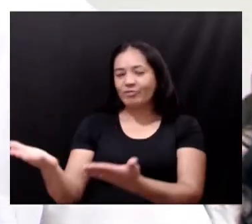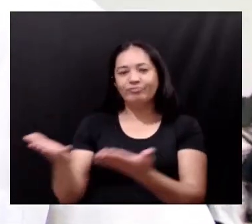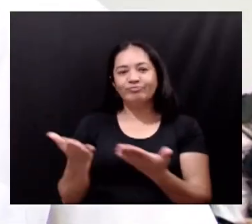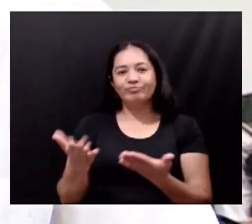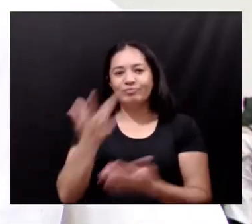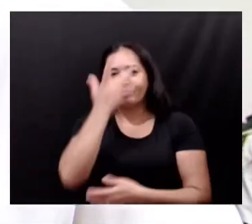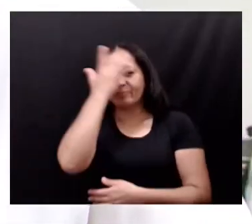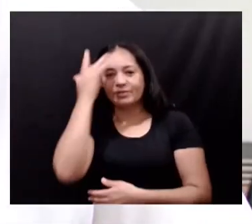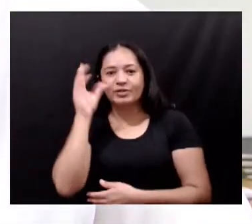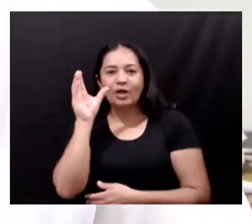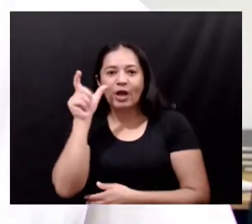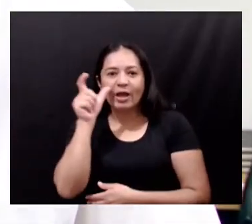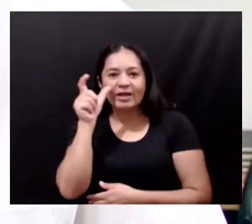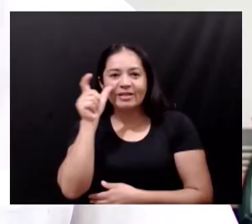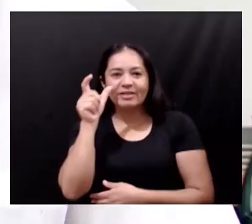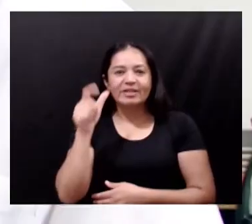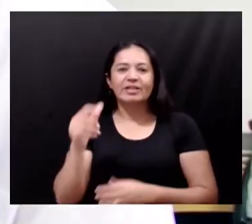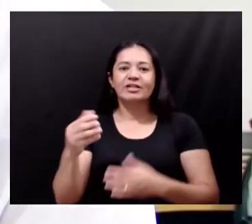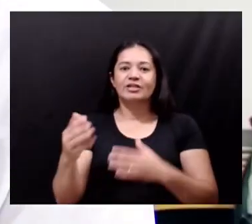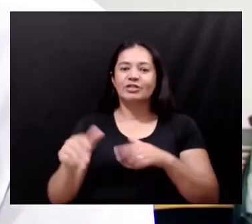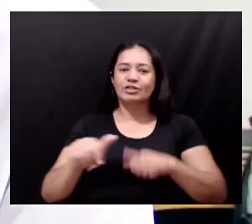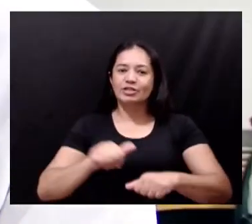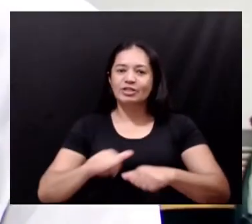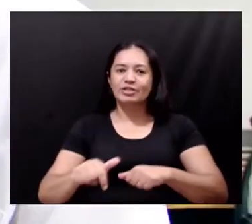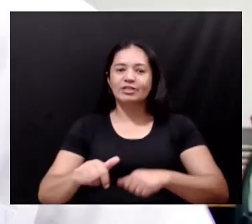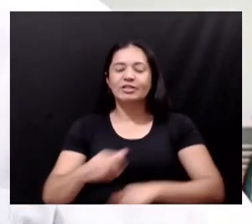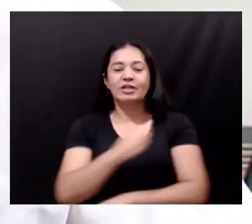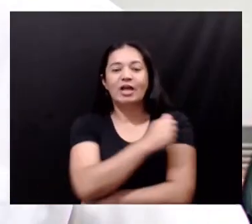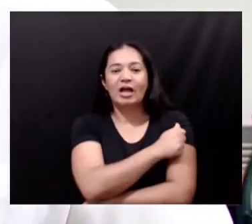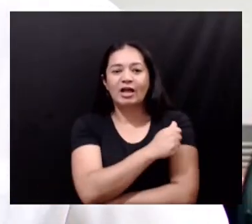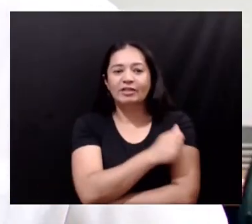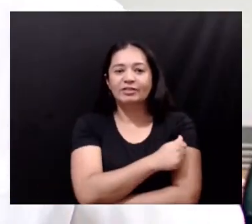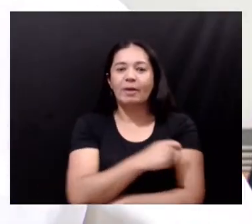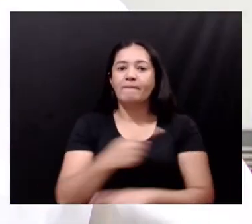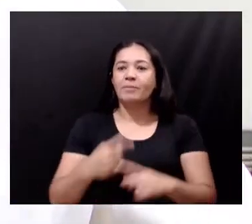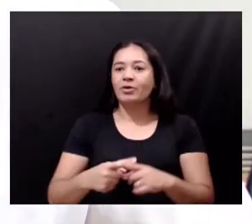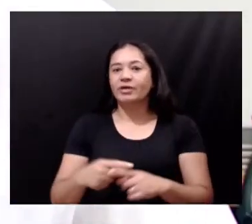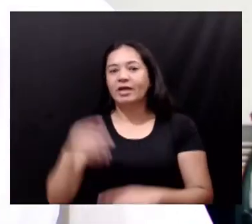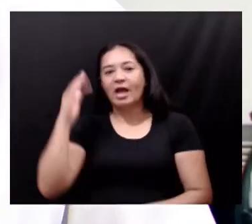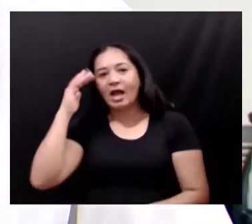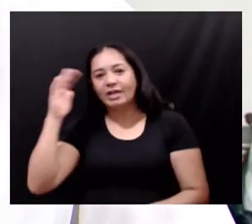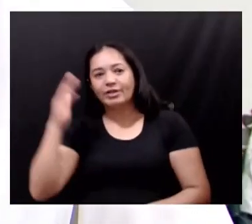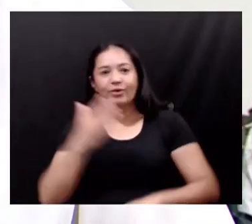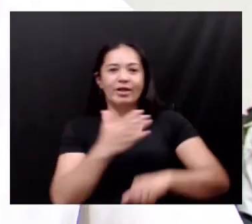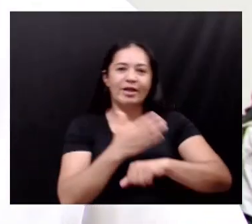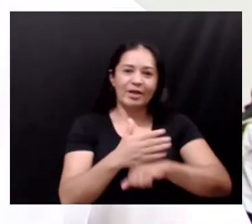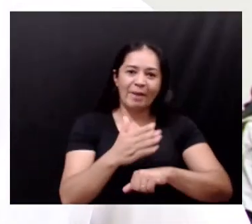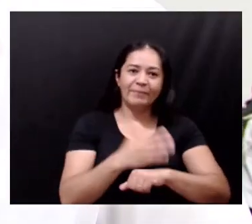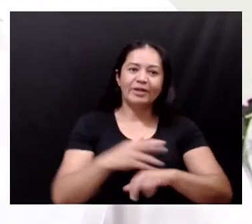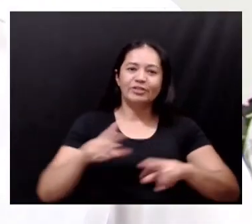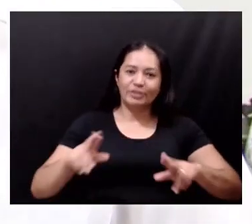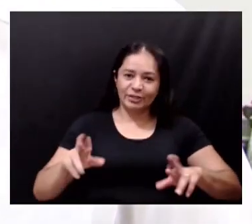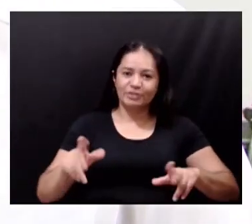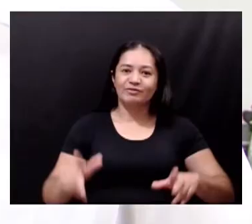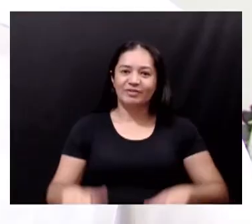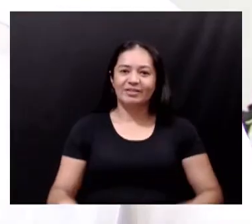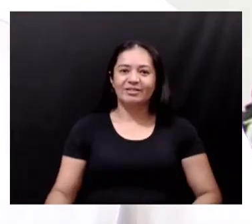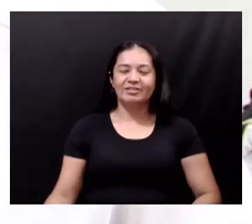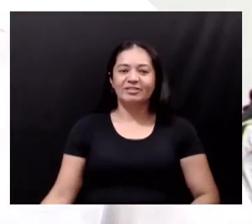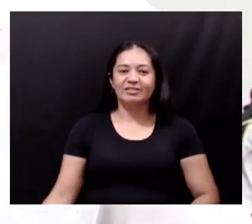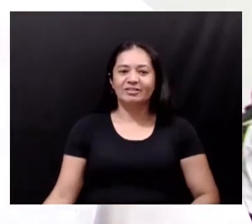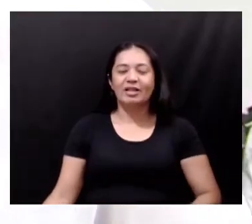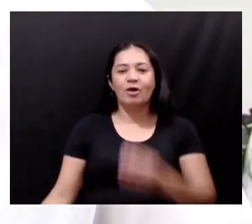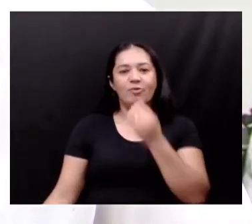estão na faculdade. Existe às vezes uma diferença entre a teoria da faculdade com a prática, por exemplo, do setor público. Então é uma grande oportunidade para